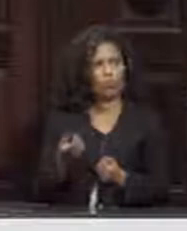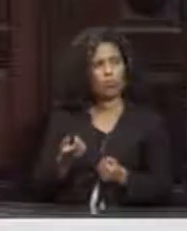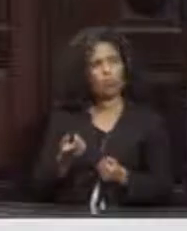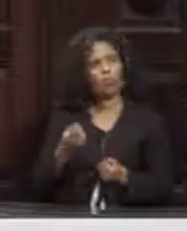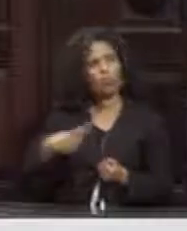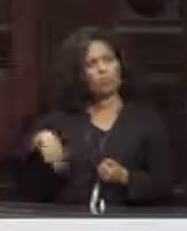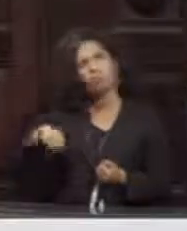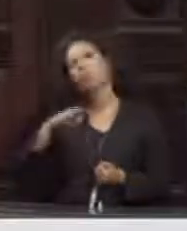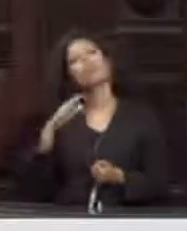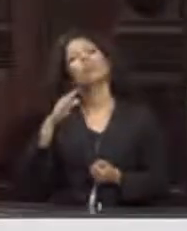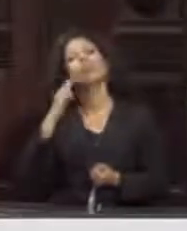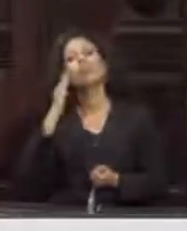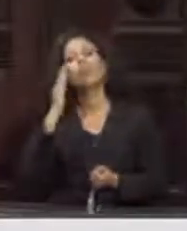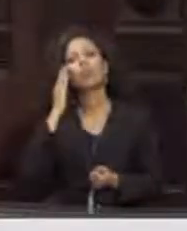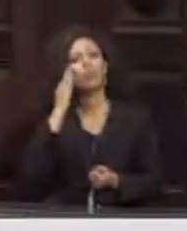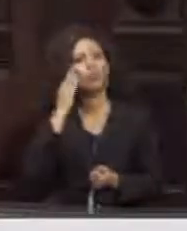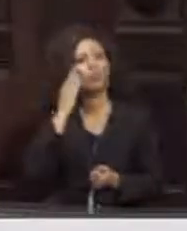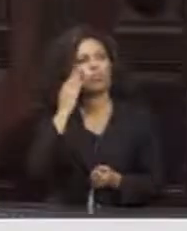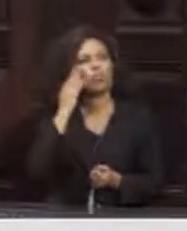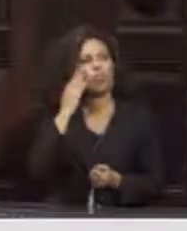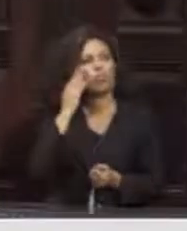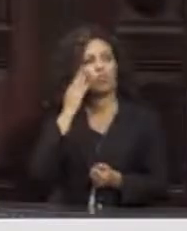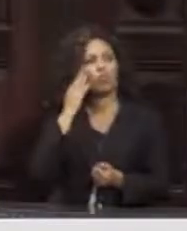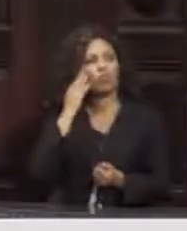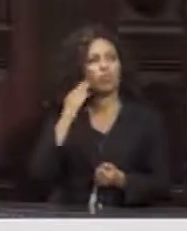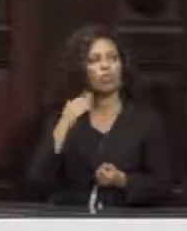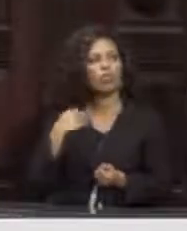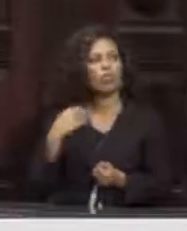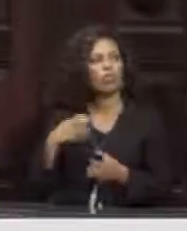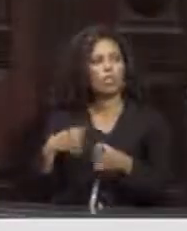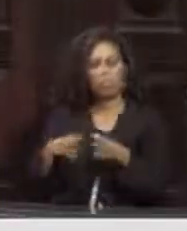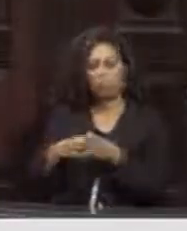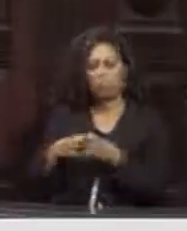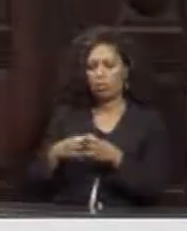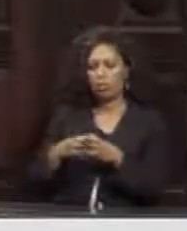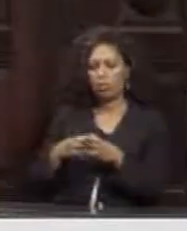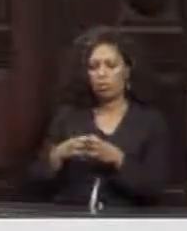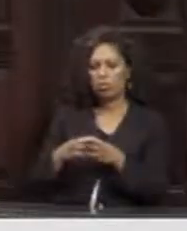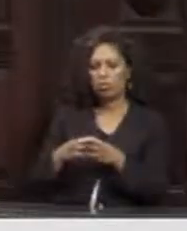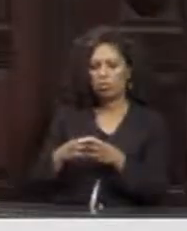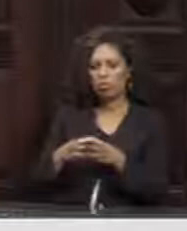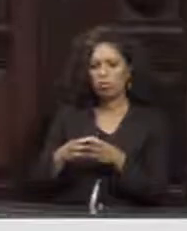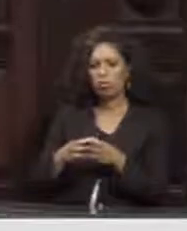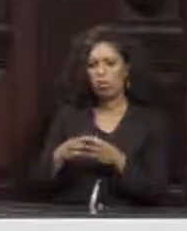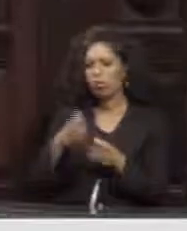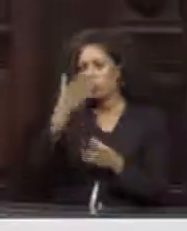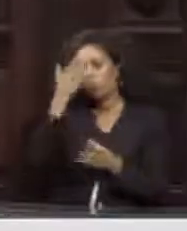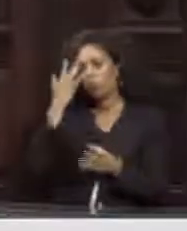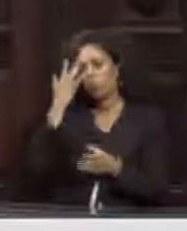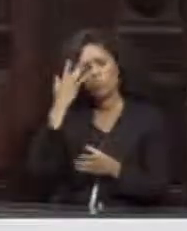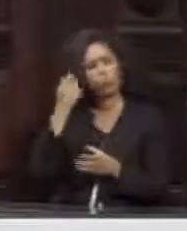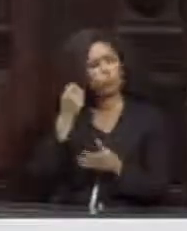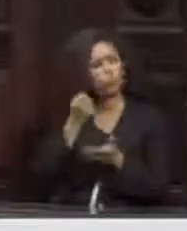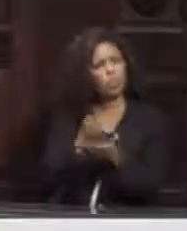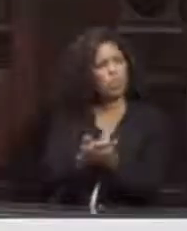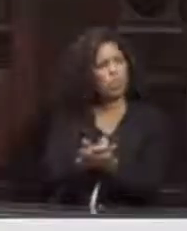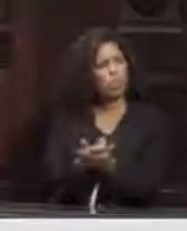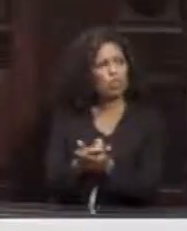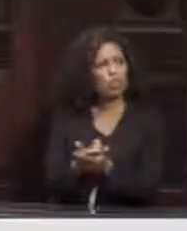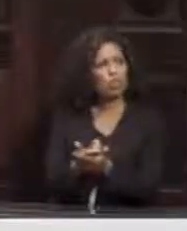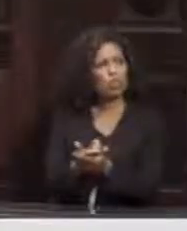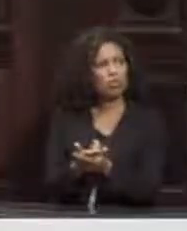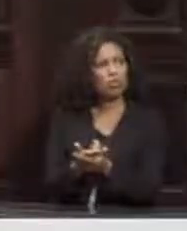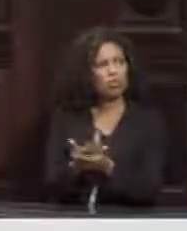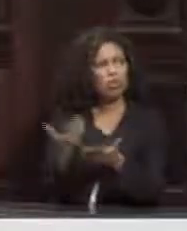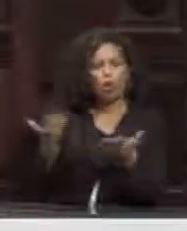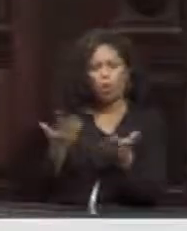principalmente da parte daqueles que são apontados como os grandes contribuintes. Na verdade, eles não